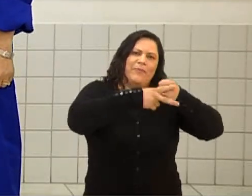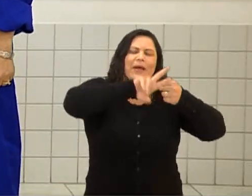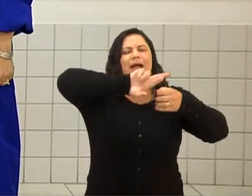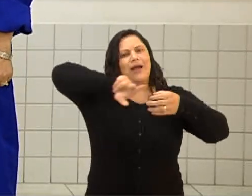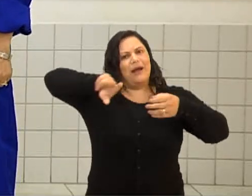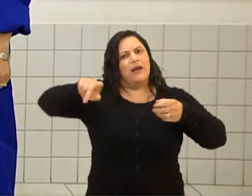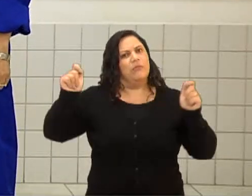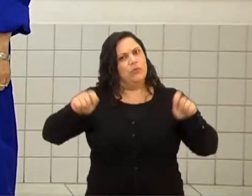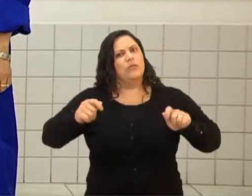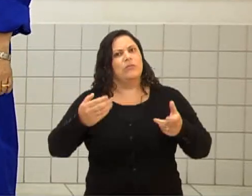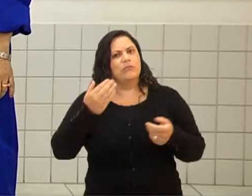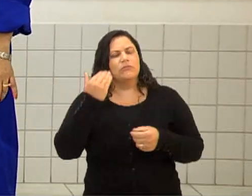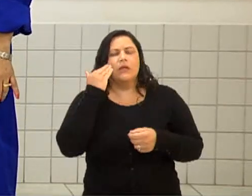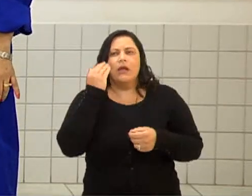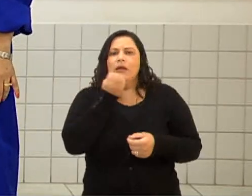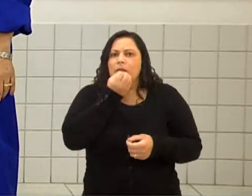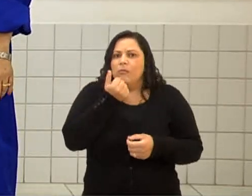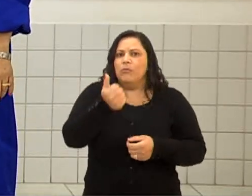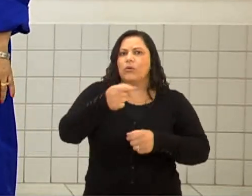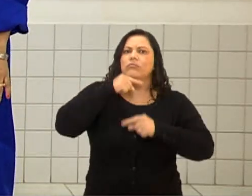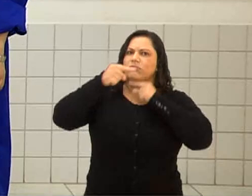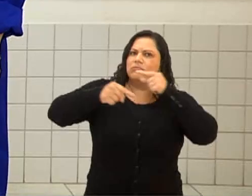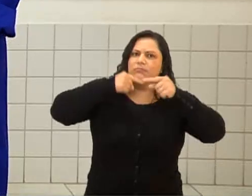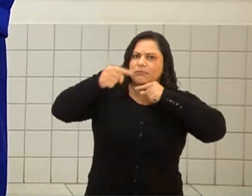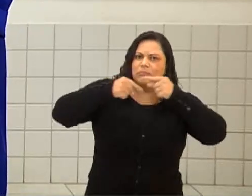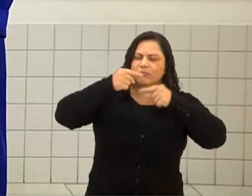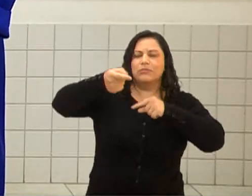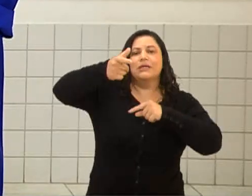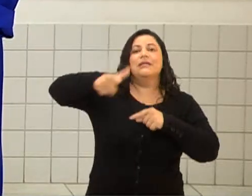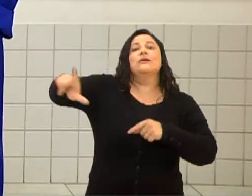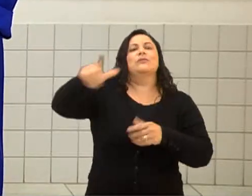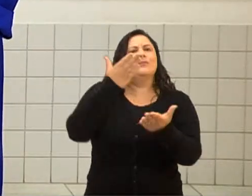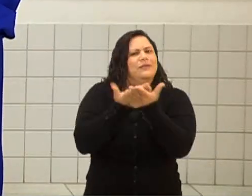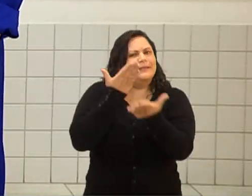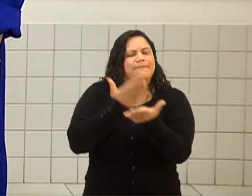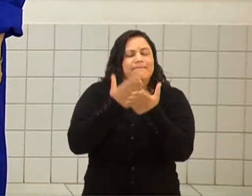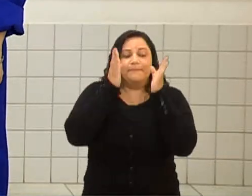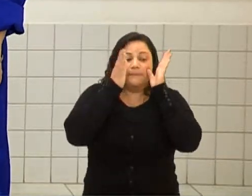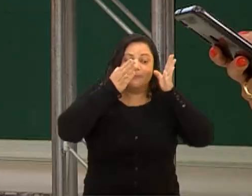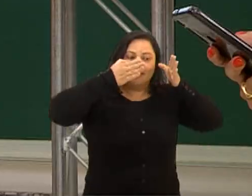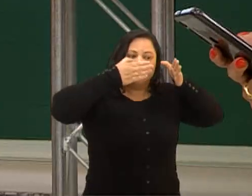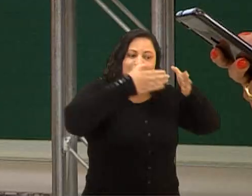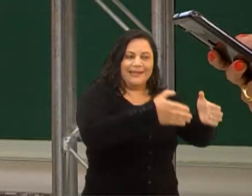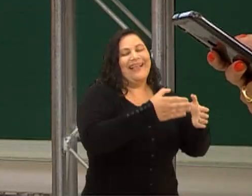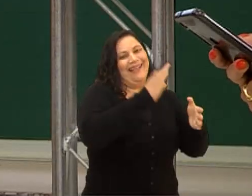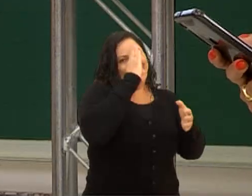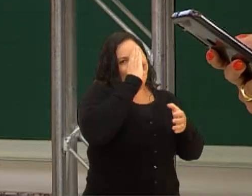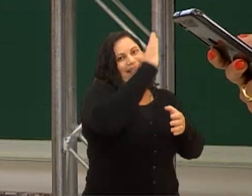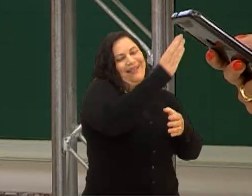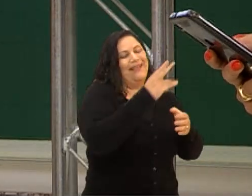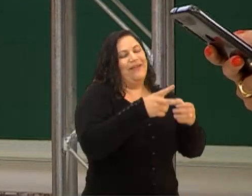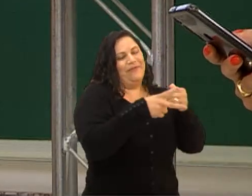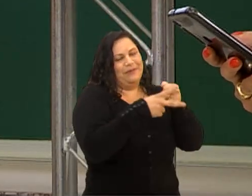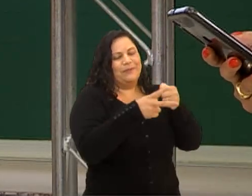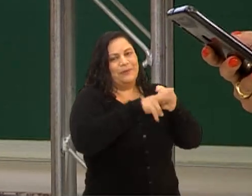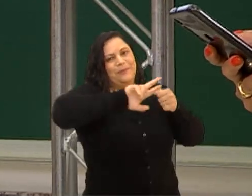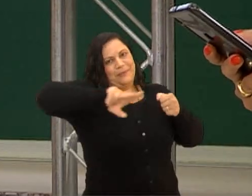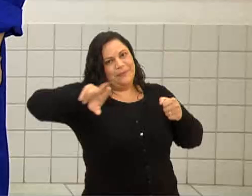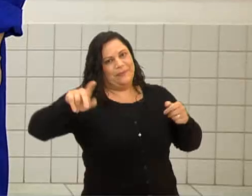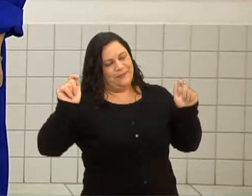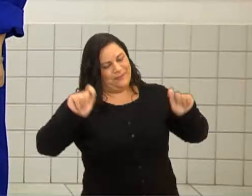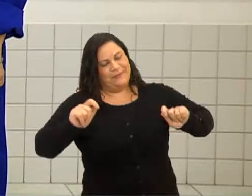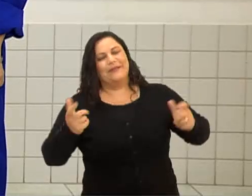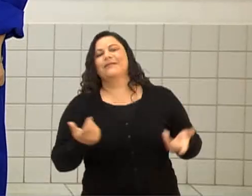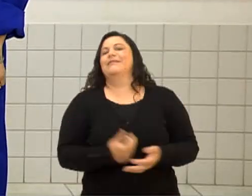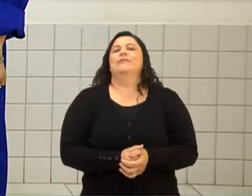É bom a gente saber dessas dúvidas de vocês, porque aí as nossas próximas aulas a gente pode dar mais ênfase a essa questão dos tempos verbais. Com certeza.